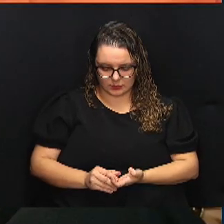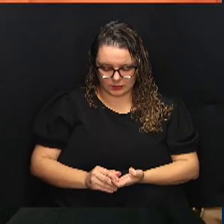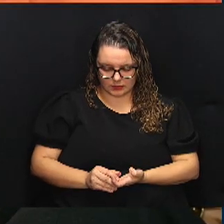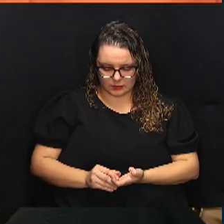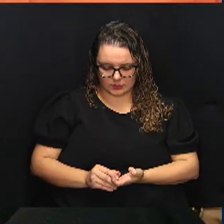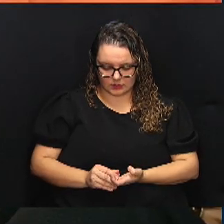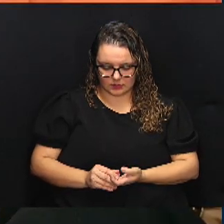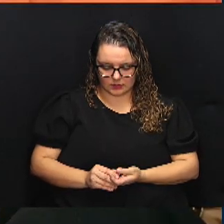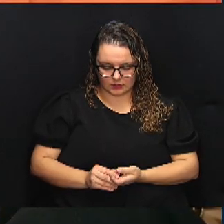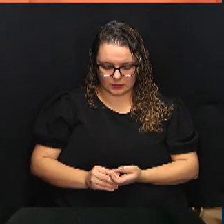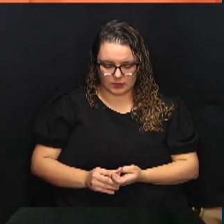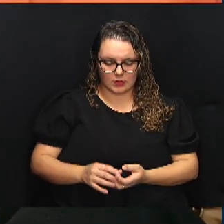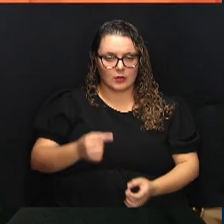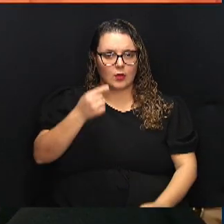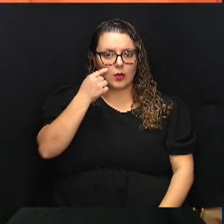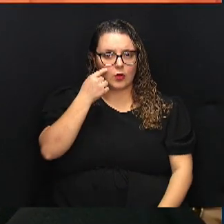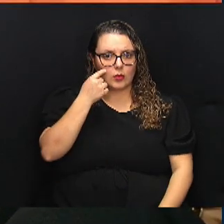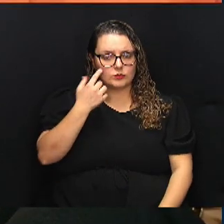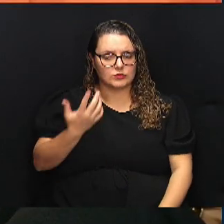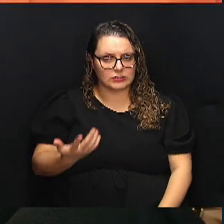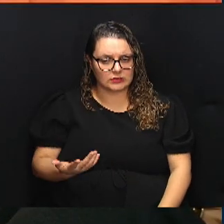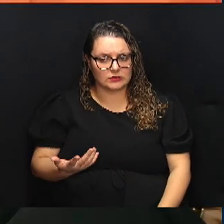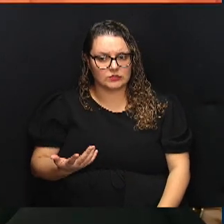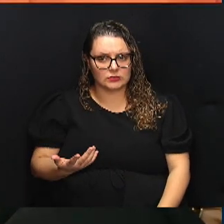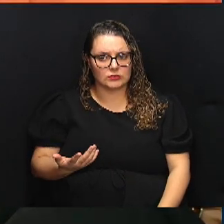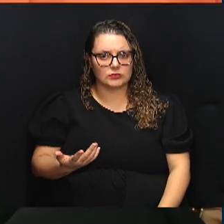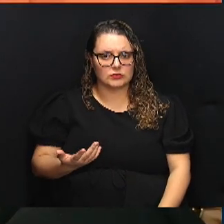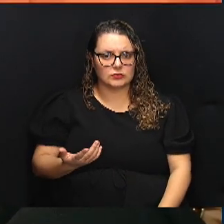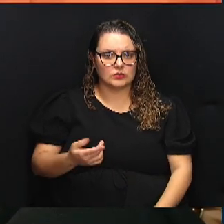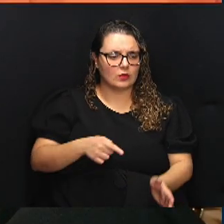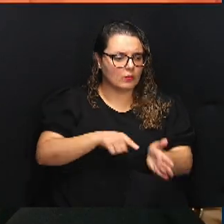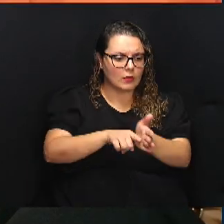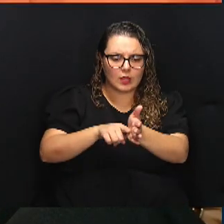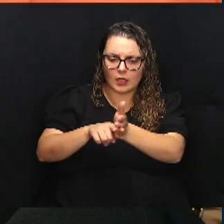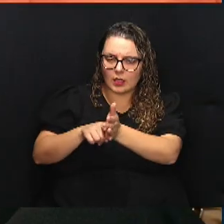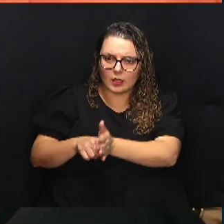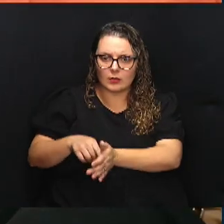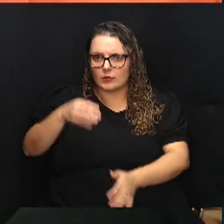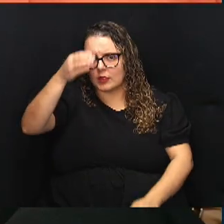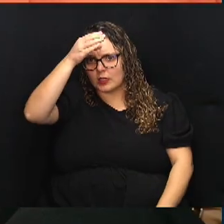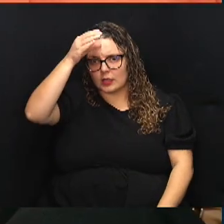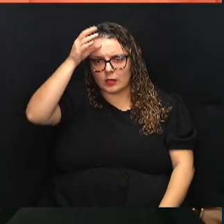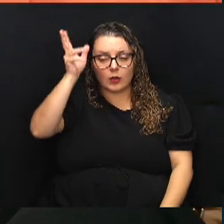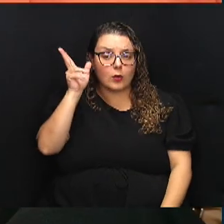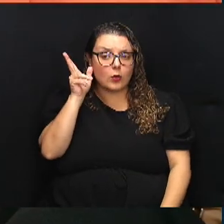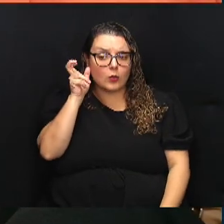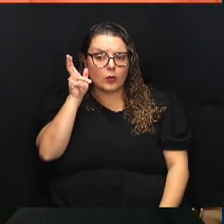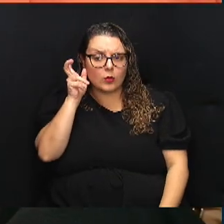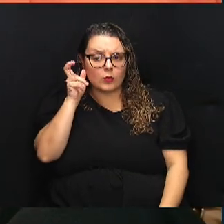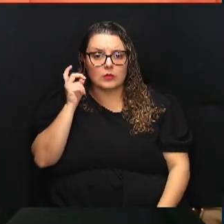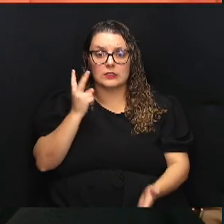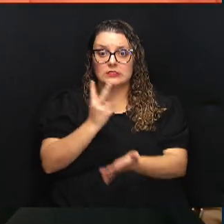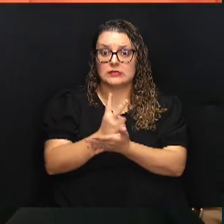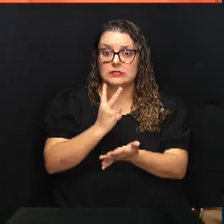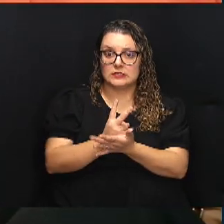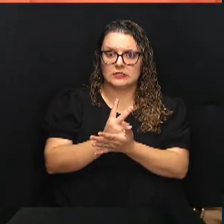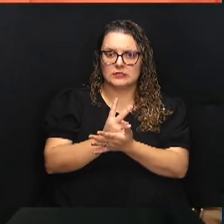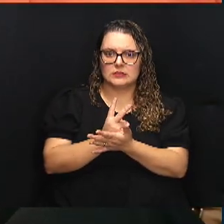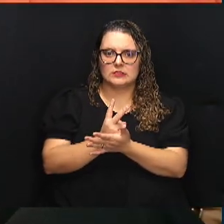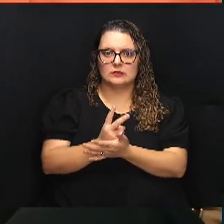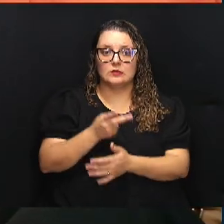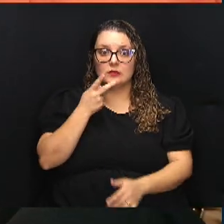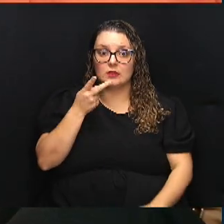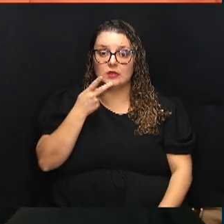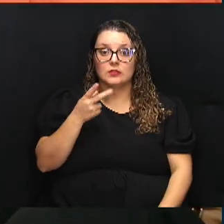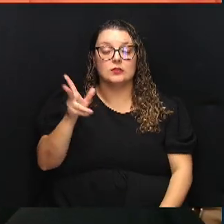Você observar, faz pesquisa com o seu cliente, ouve. Eu sempre digo, escuta ativa, a gente